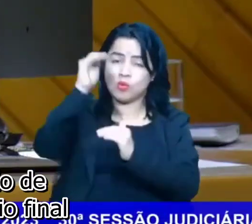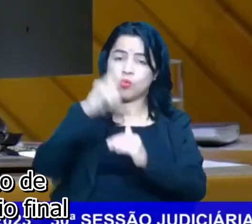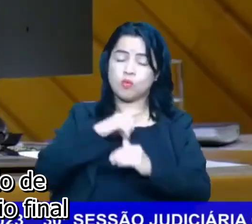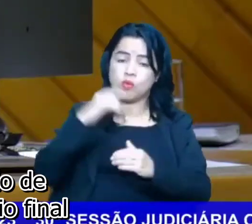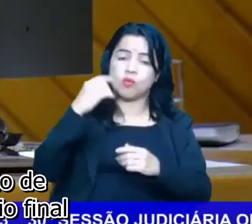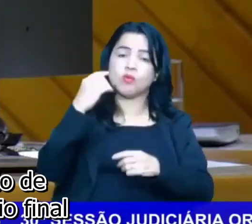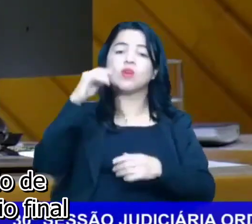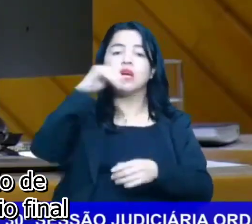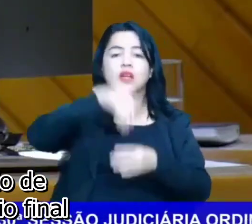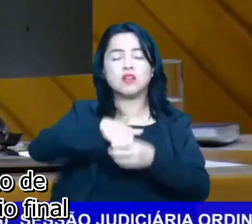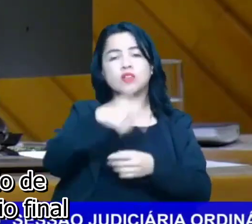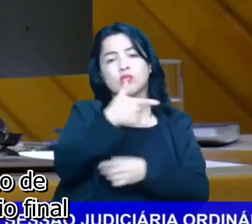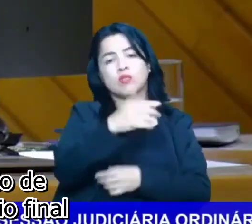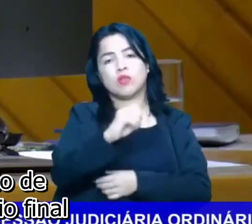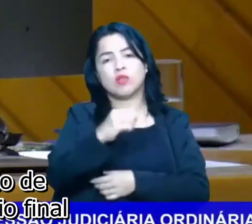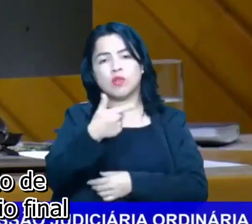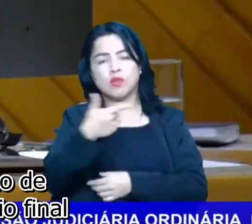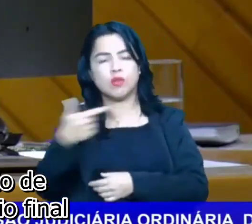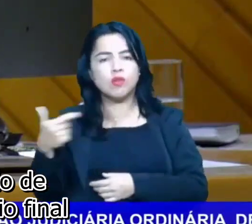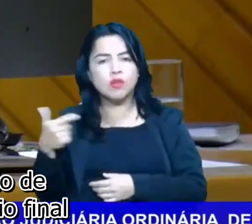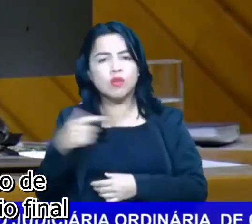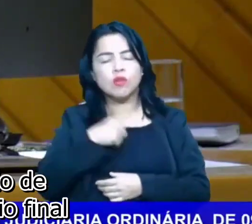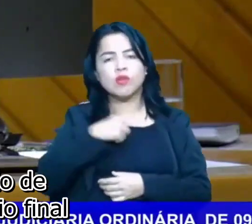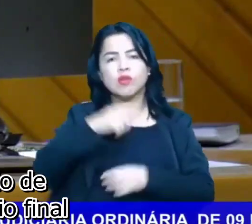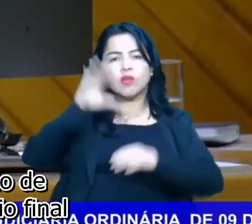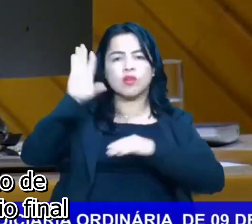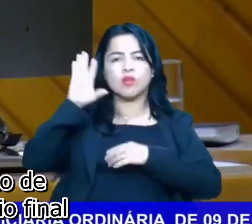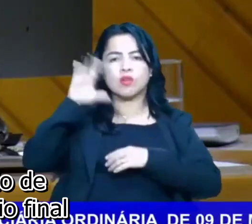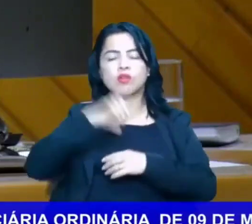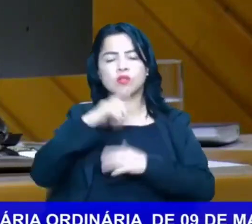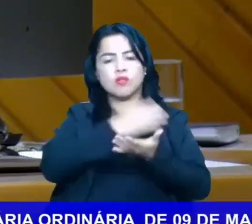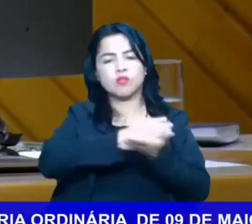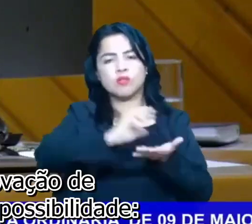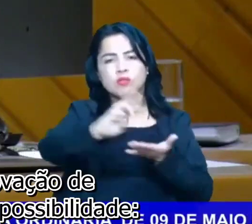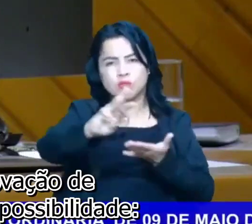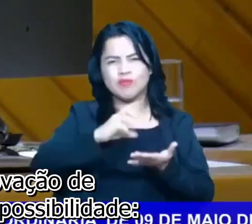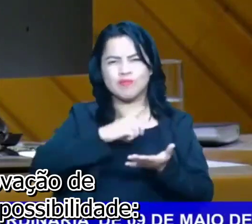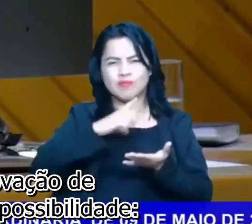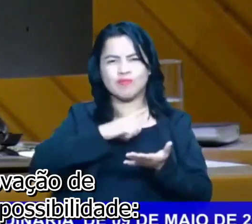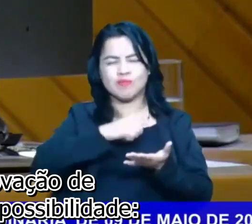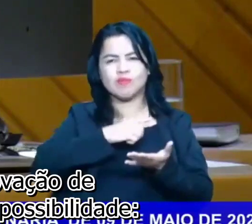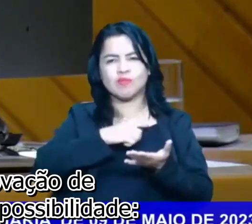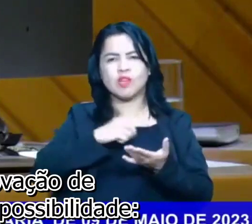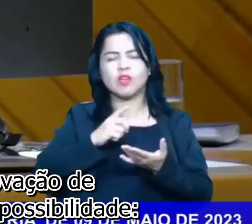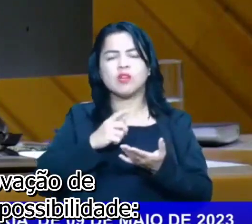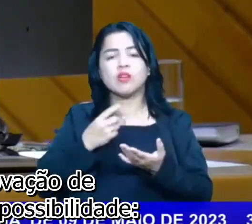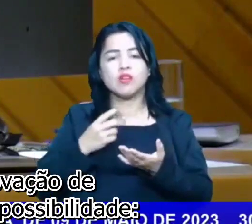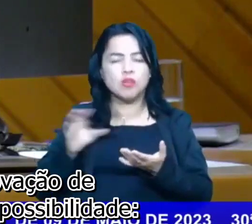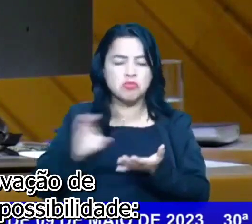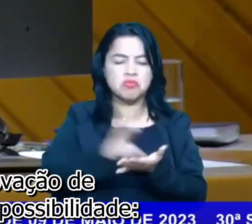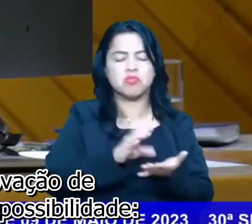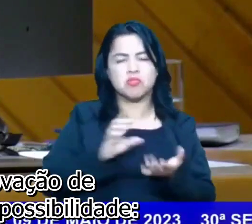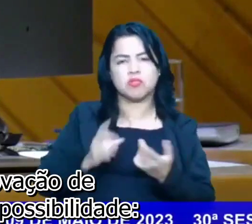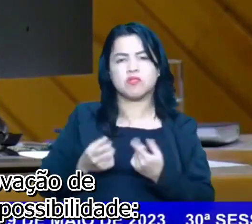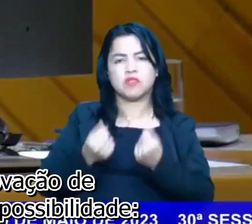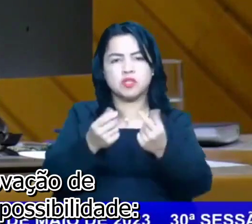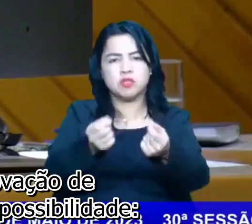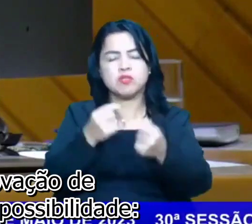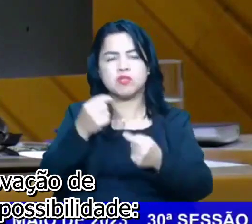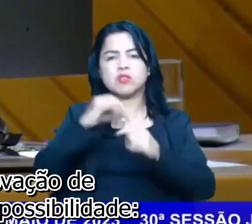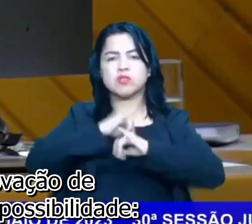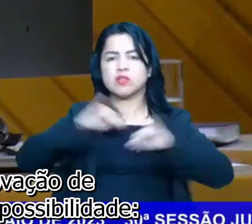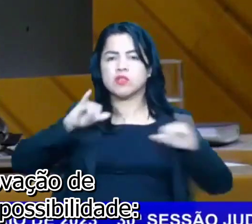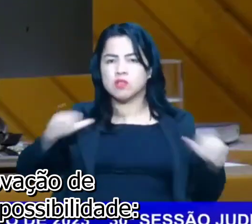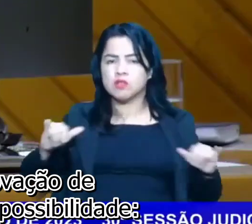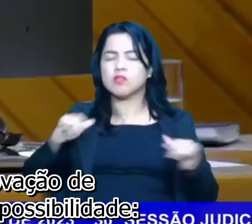eleições 2022, prestação de contas, candidato, atraso no envio de relatório final financeiro de campanha, falha formal, comprovação